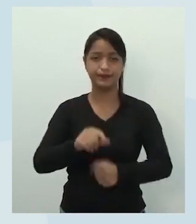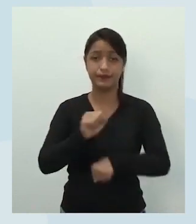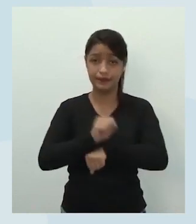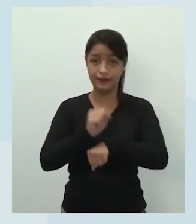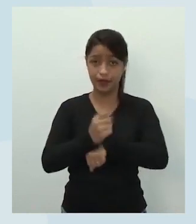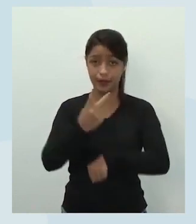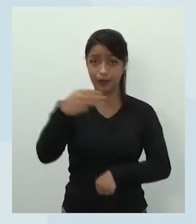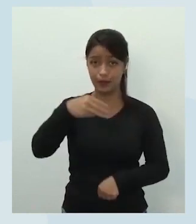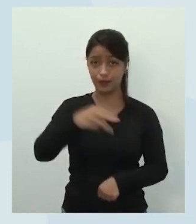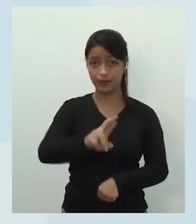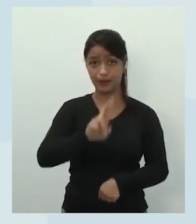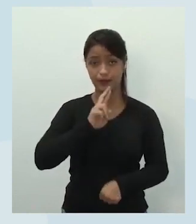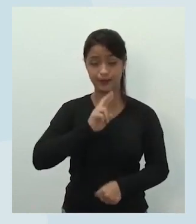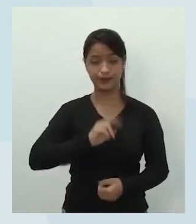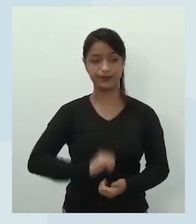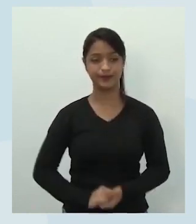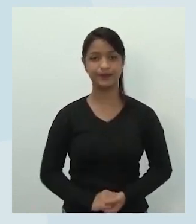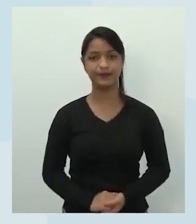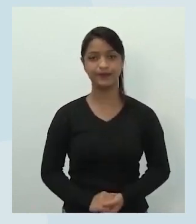2 minutinhos.